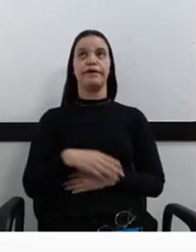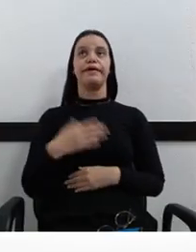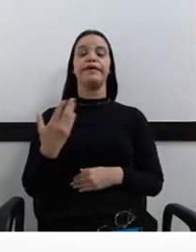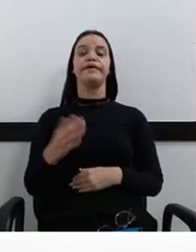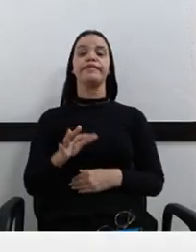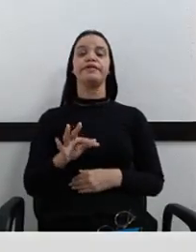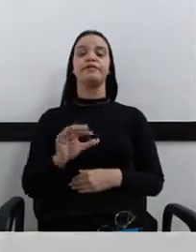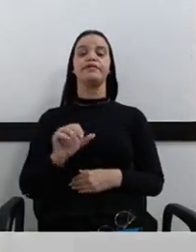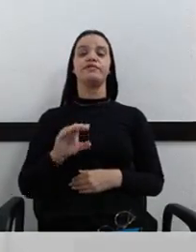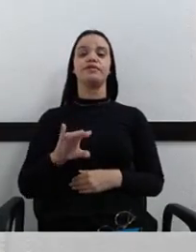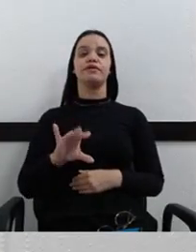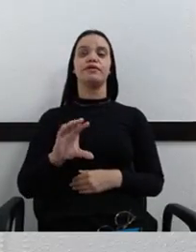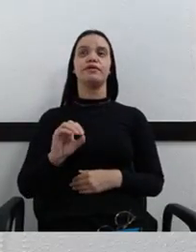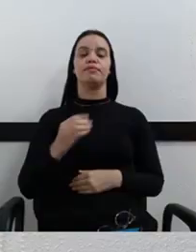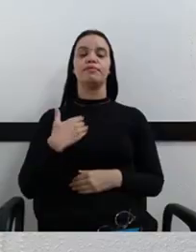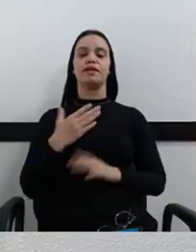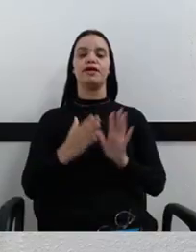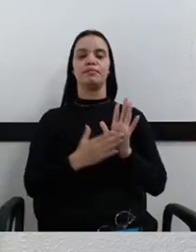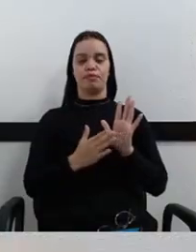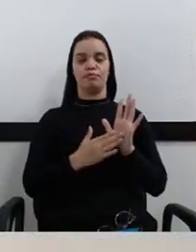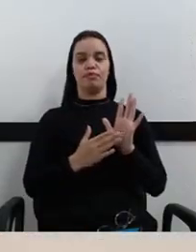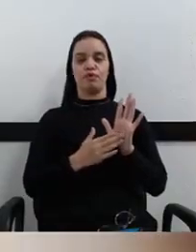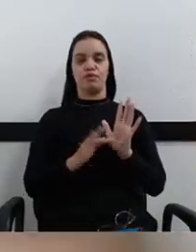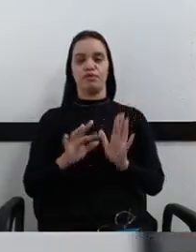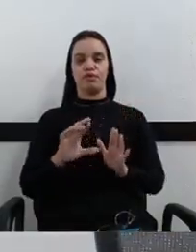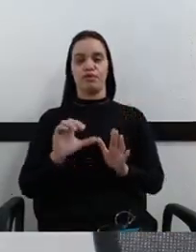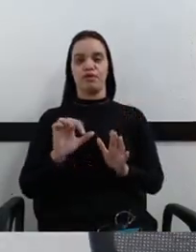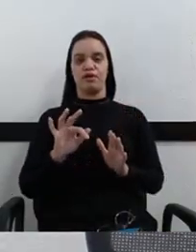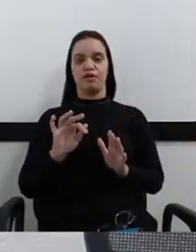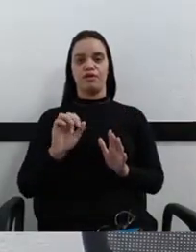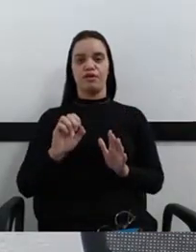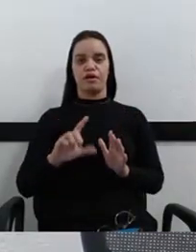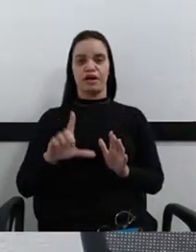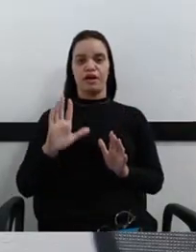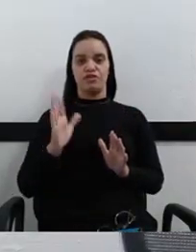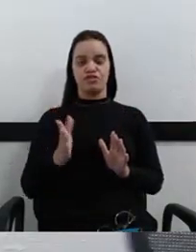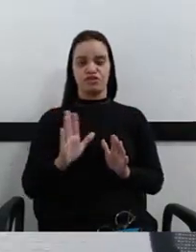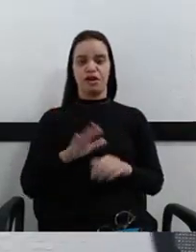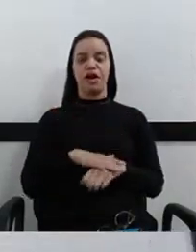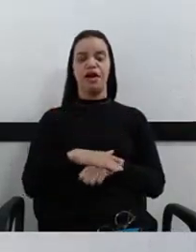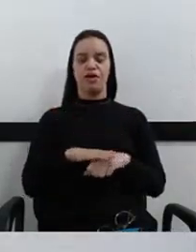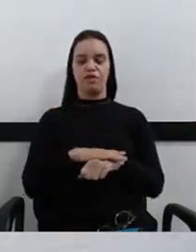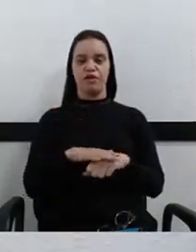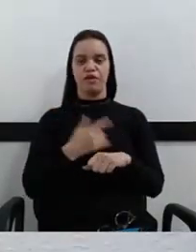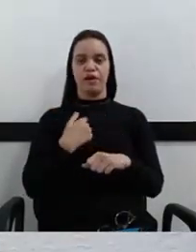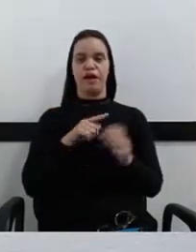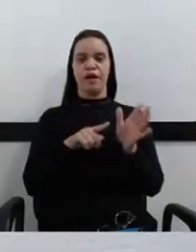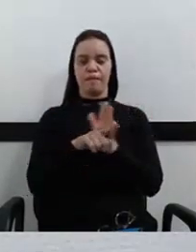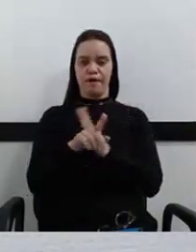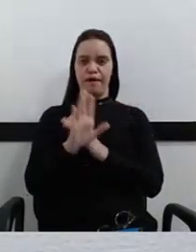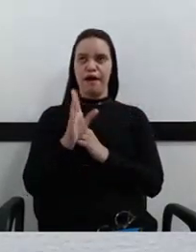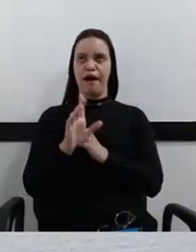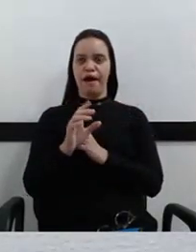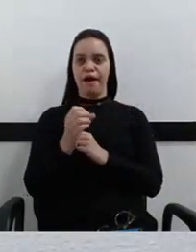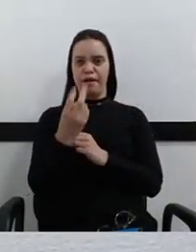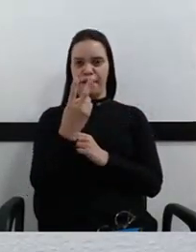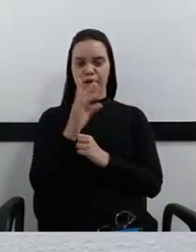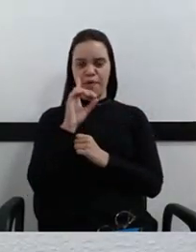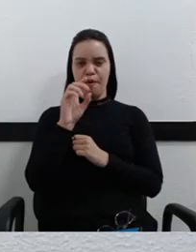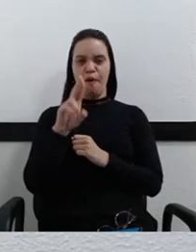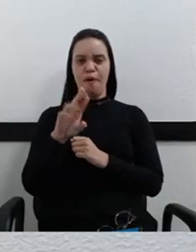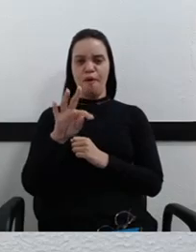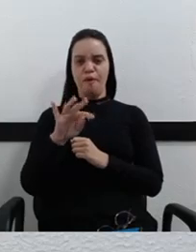conselheiro Fábio, pelo que a proposta que o conselheiro Camarão disse, até porque eu perguntei, considerando que a gente só tem mais 2 dias